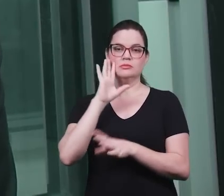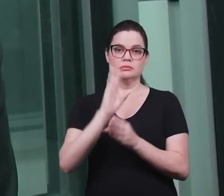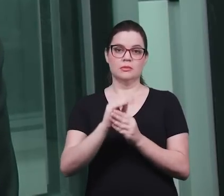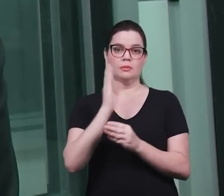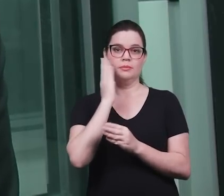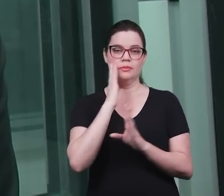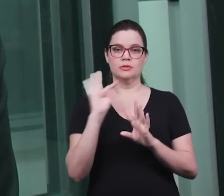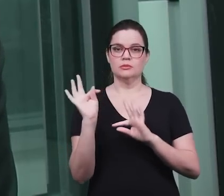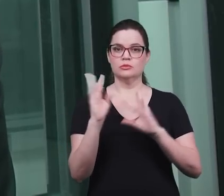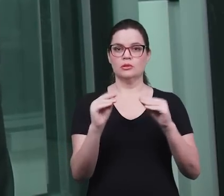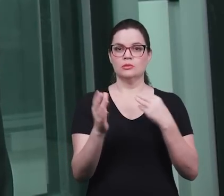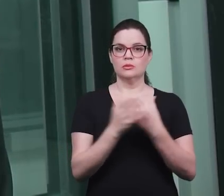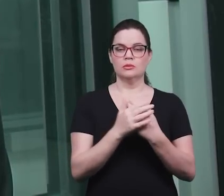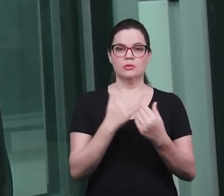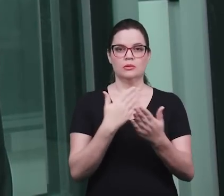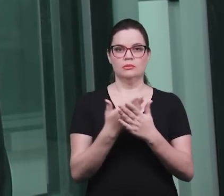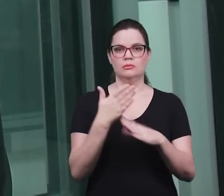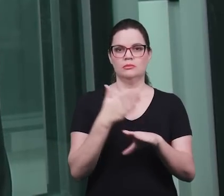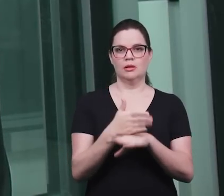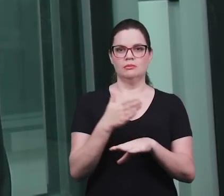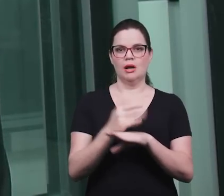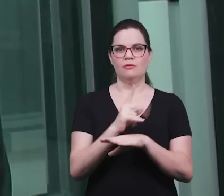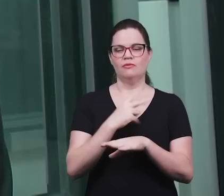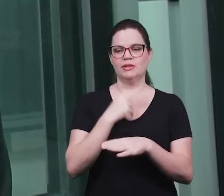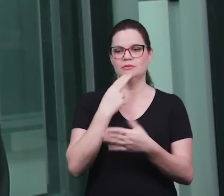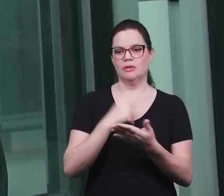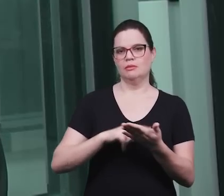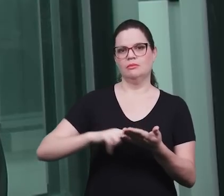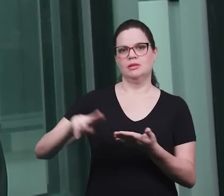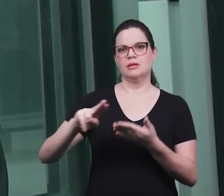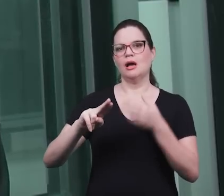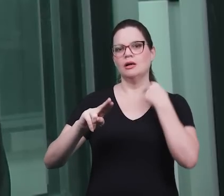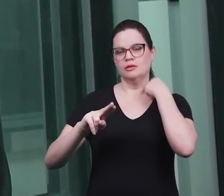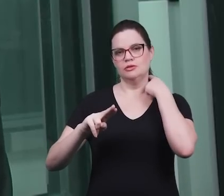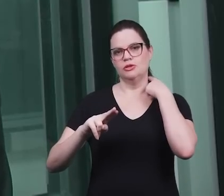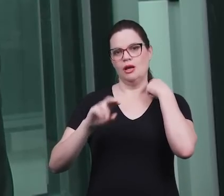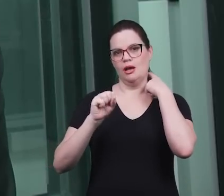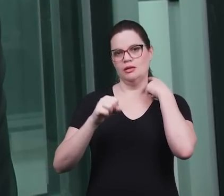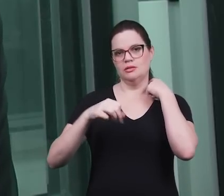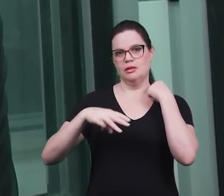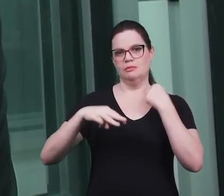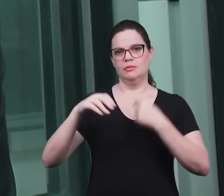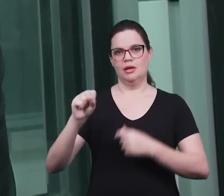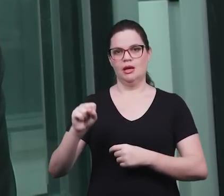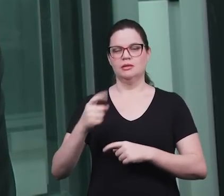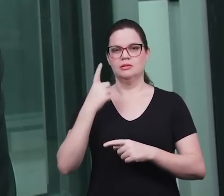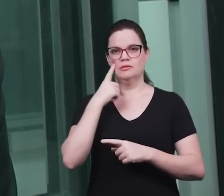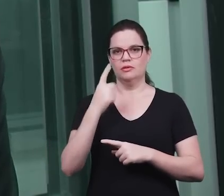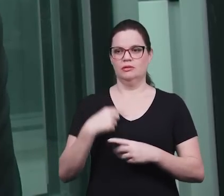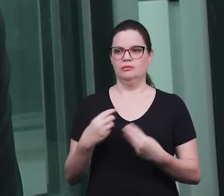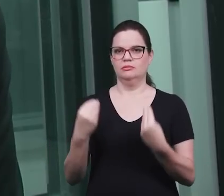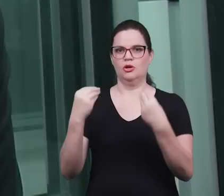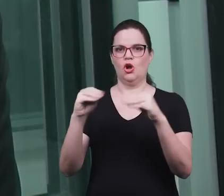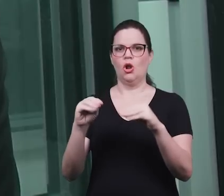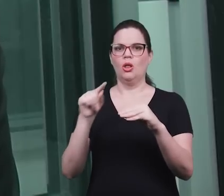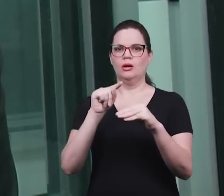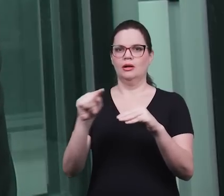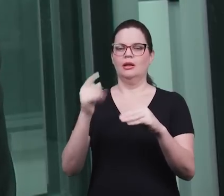ele vai ser validado via SMS. Eles vão te mandar um SMS, daí você vai na plataforma e faz a